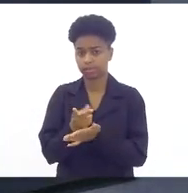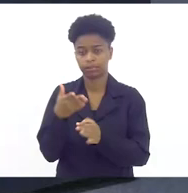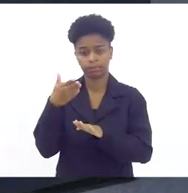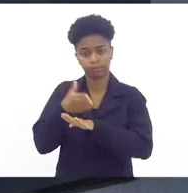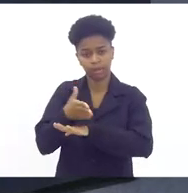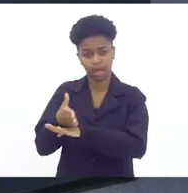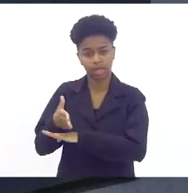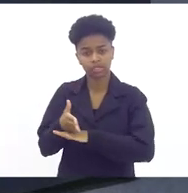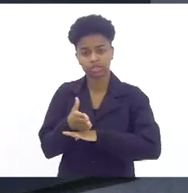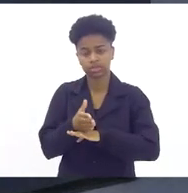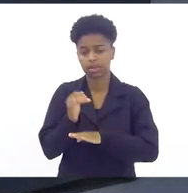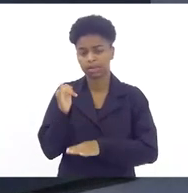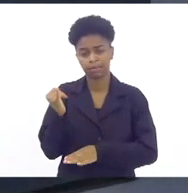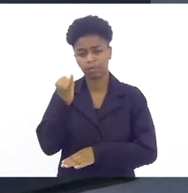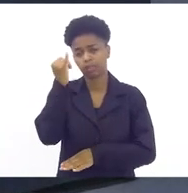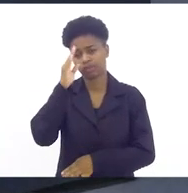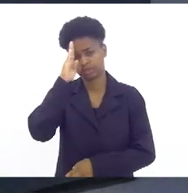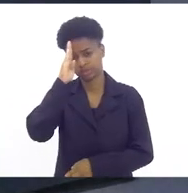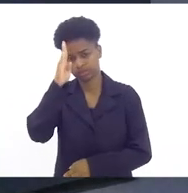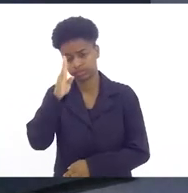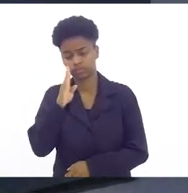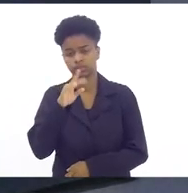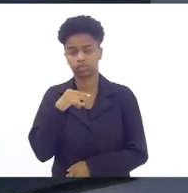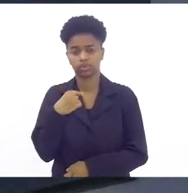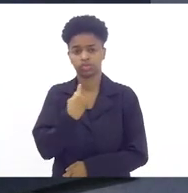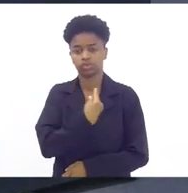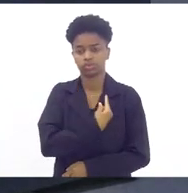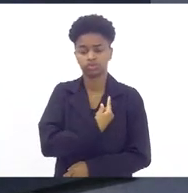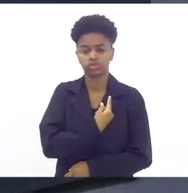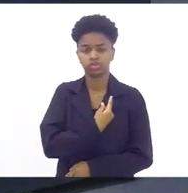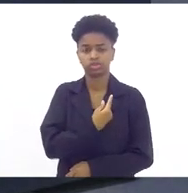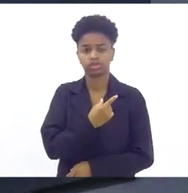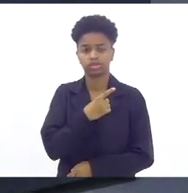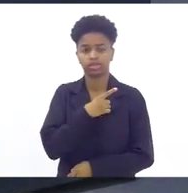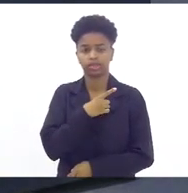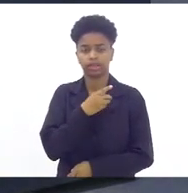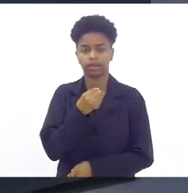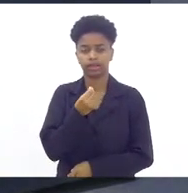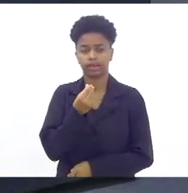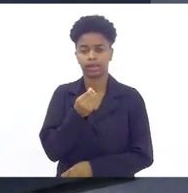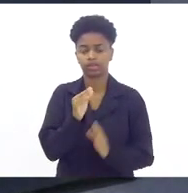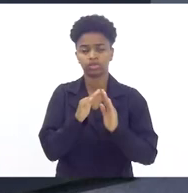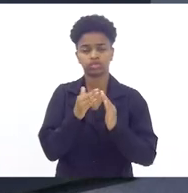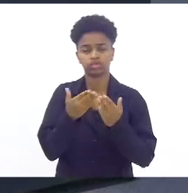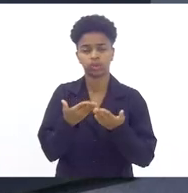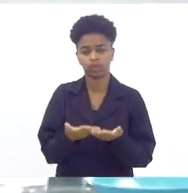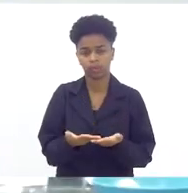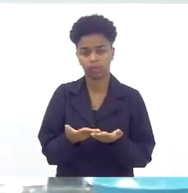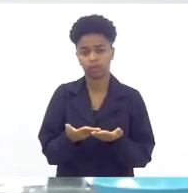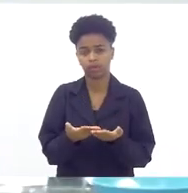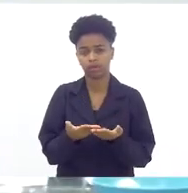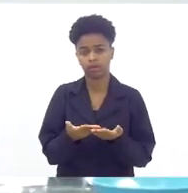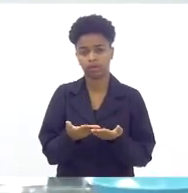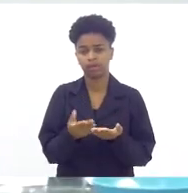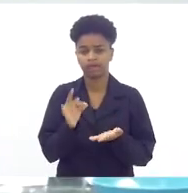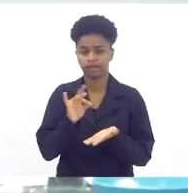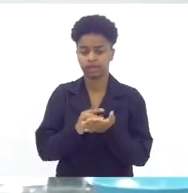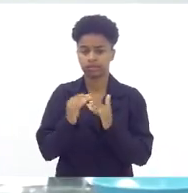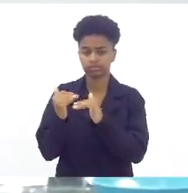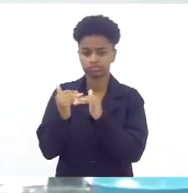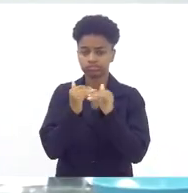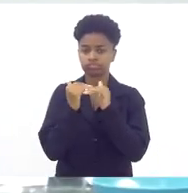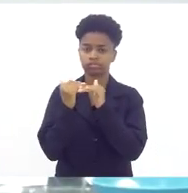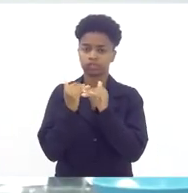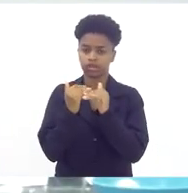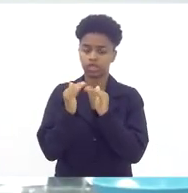ela é fundamental para a gente ter uma uma escola que seja igualitária